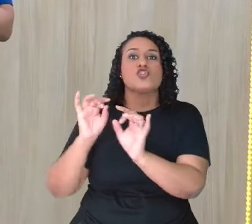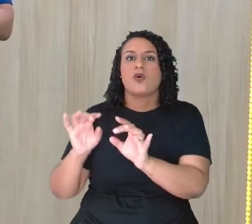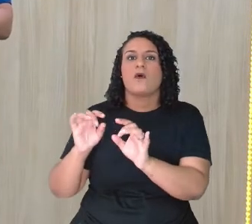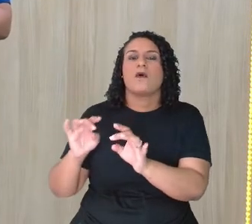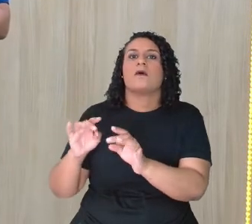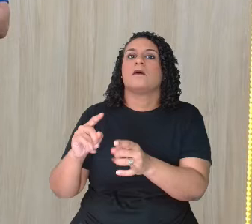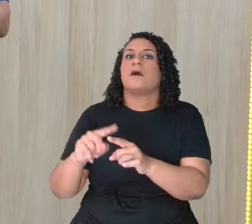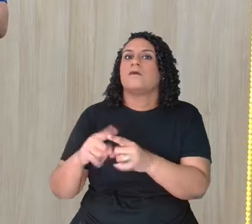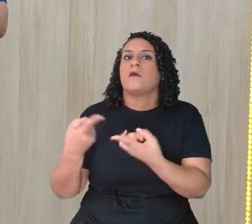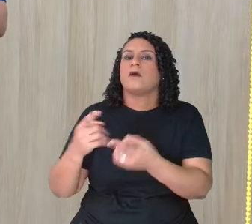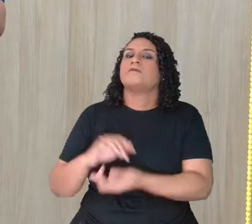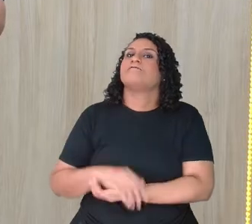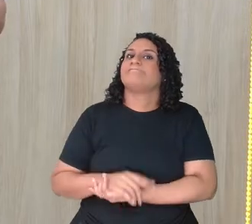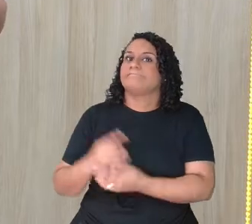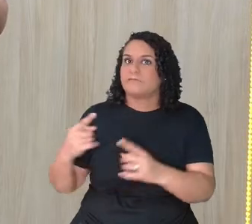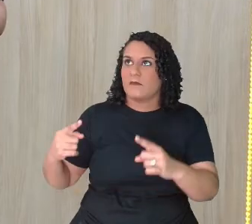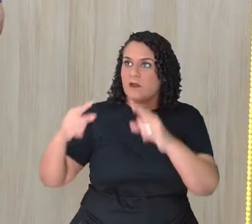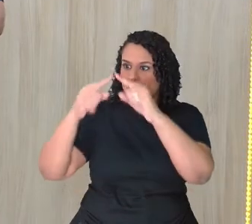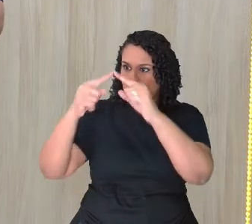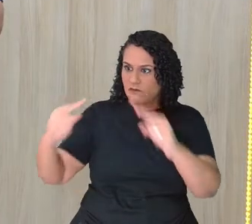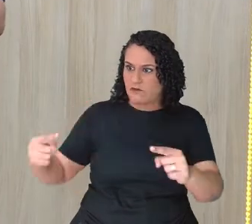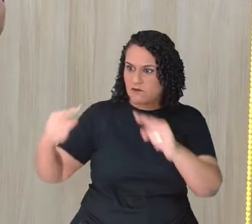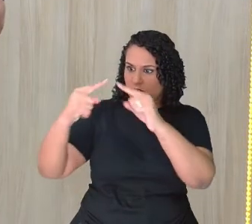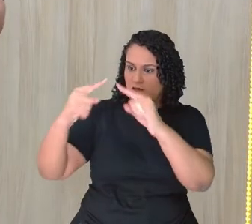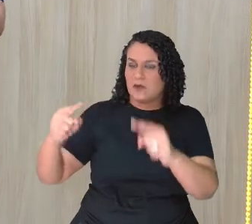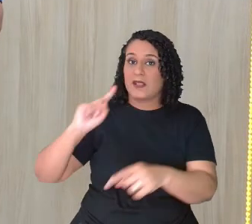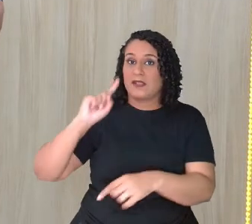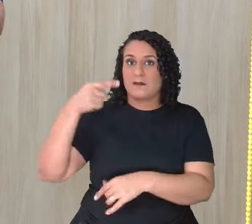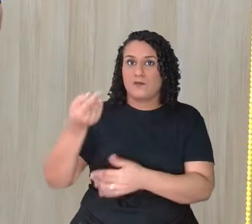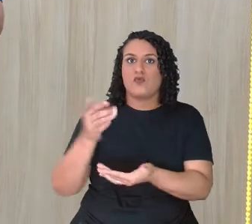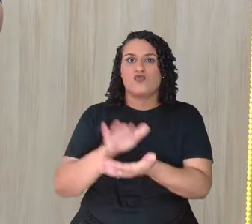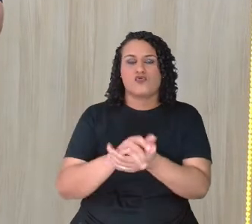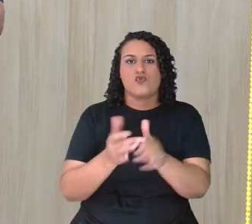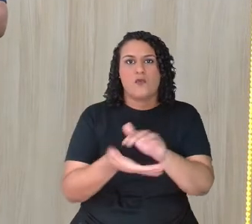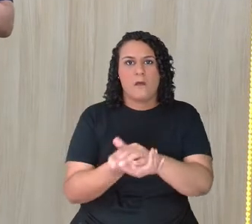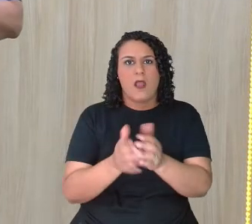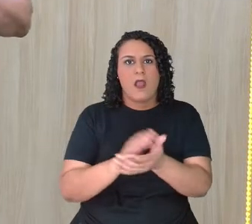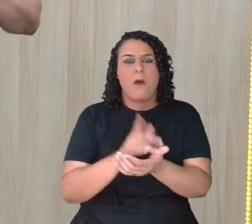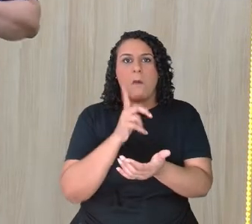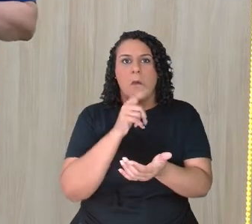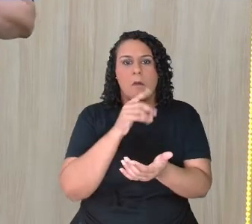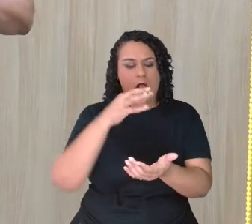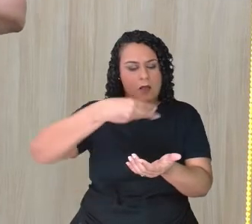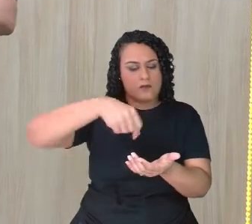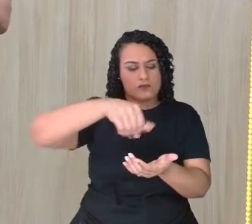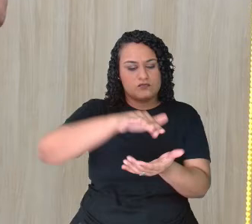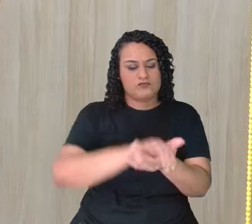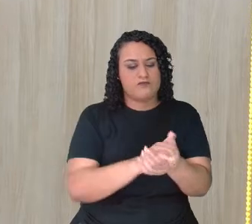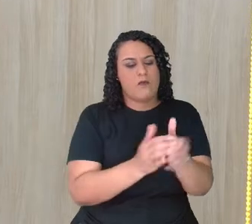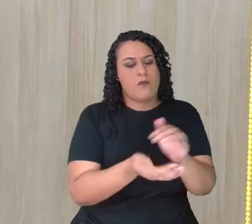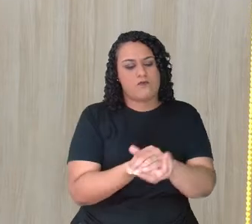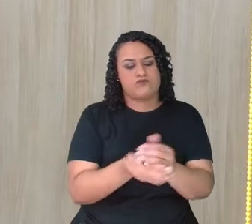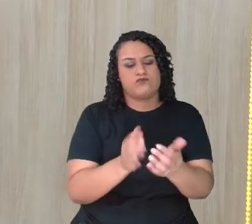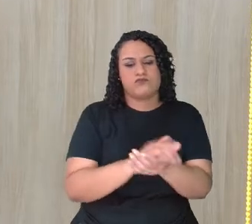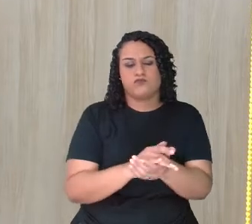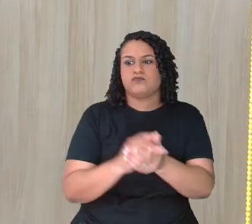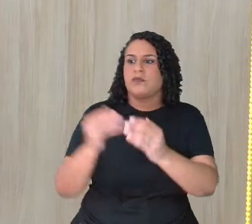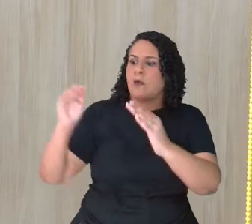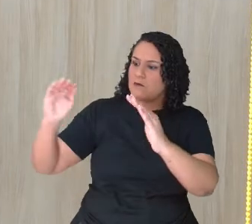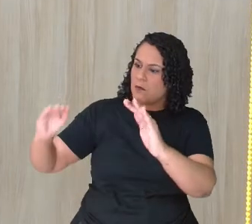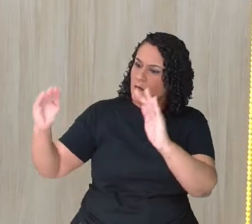de vara e depois é feito barro, não é? O barro é molhado, aquele massapê, e vai se preenchendo